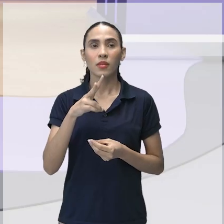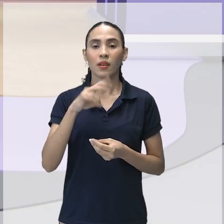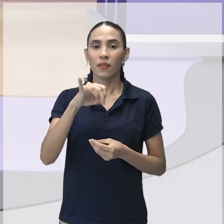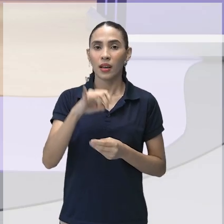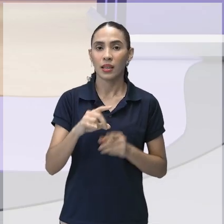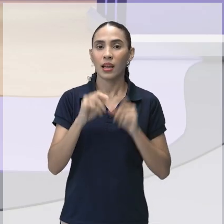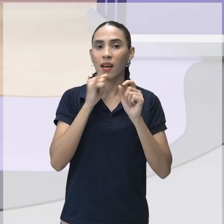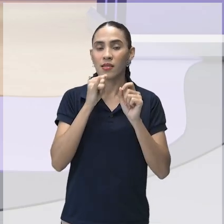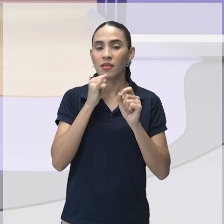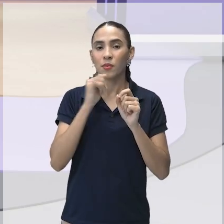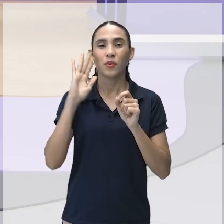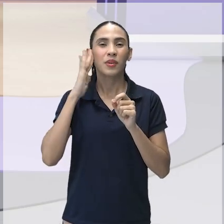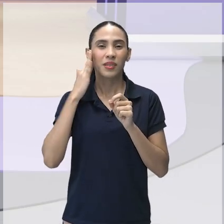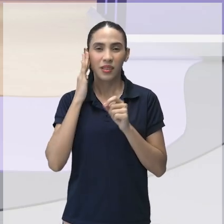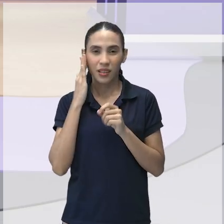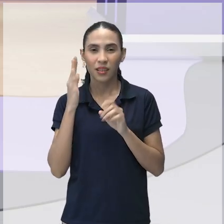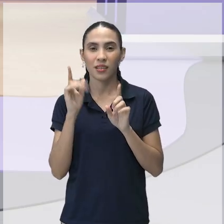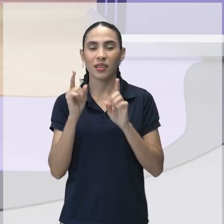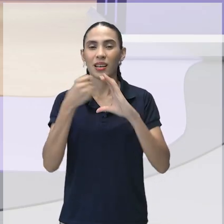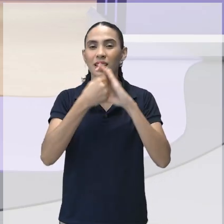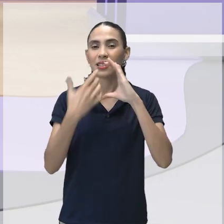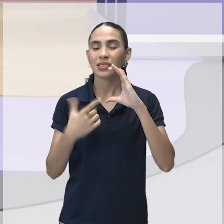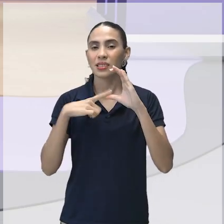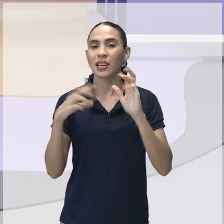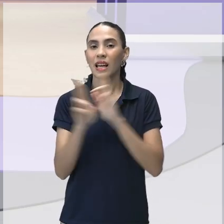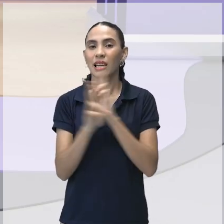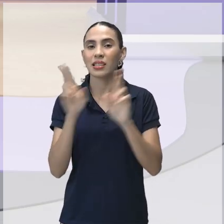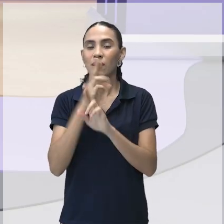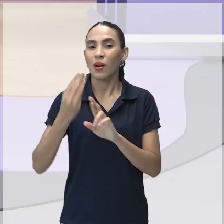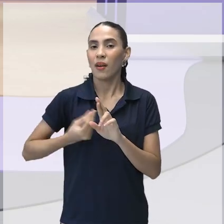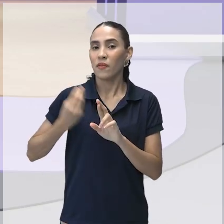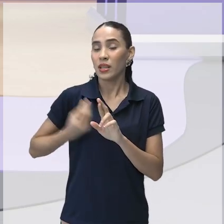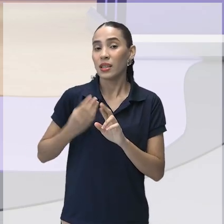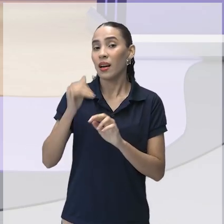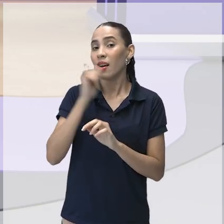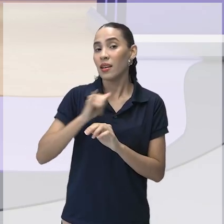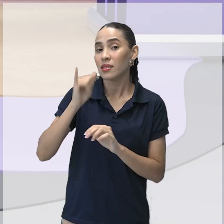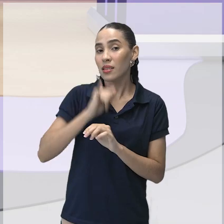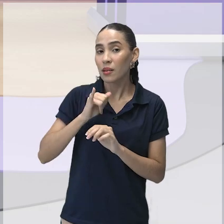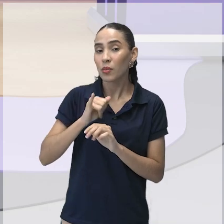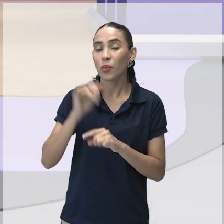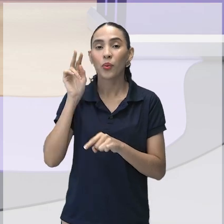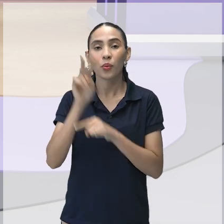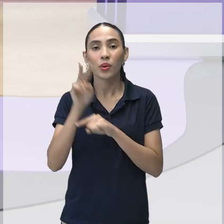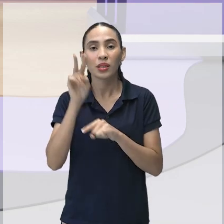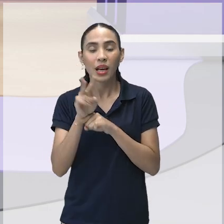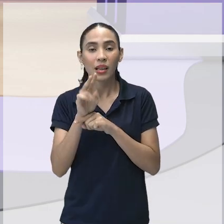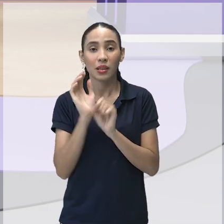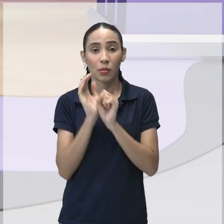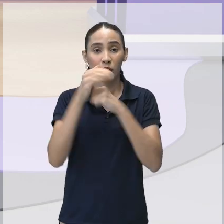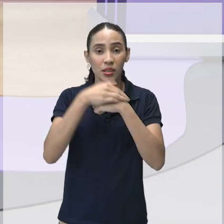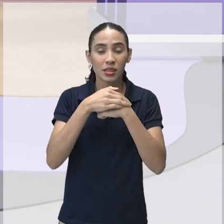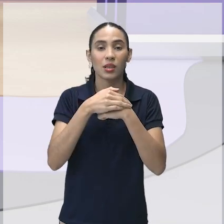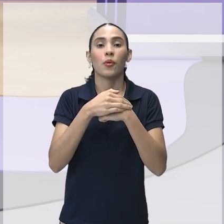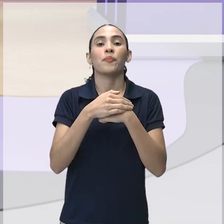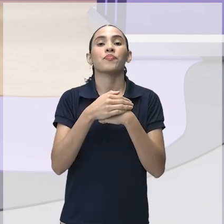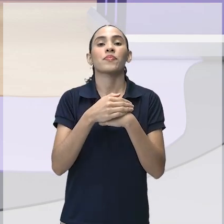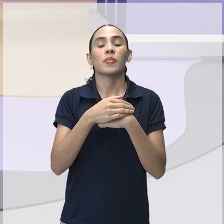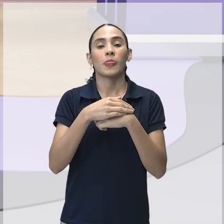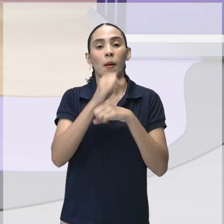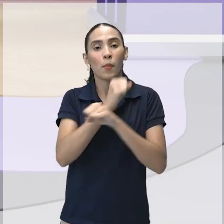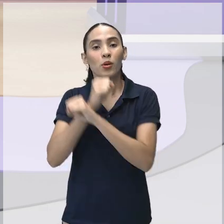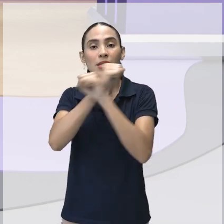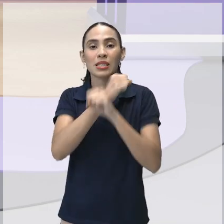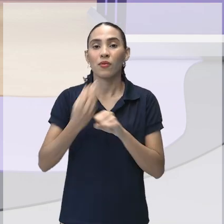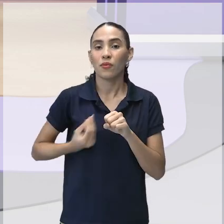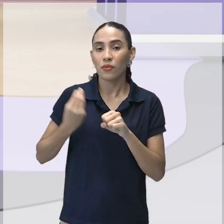vão entender elementos relacionados à vida, como, por exemplo, o cuidado e a proteção da vida, mas, ao